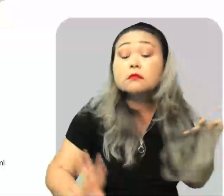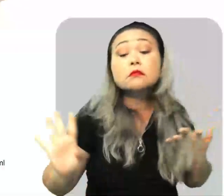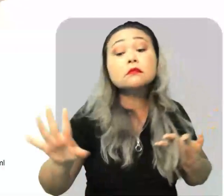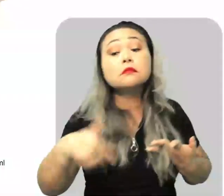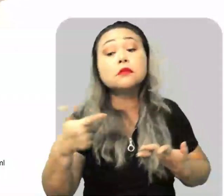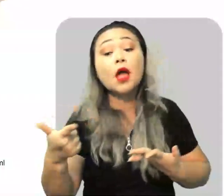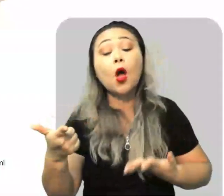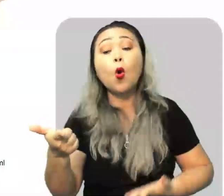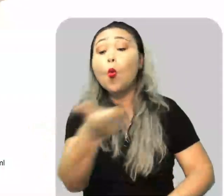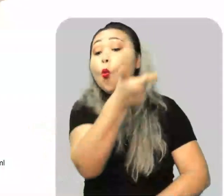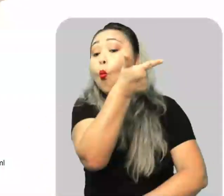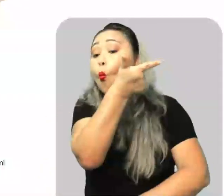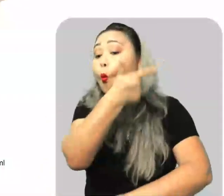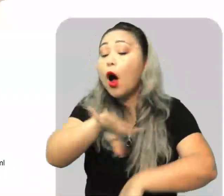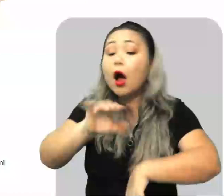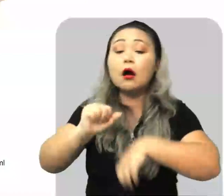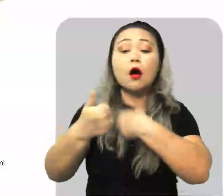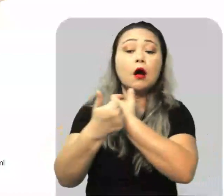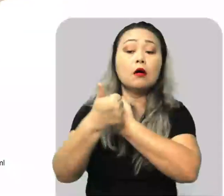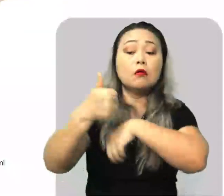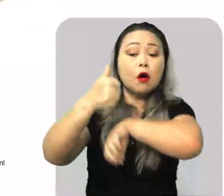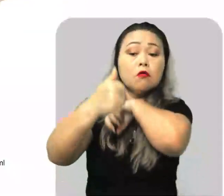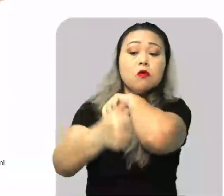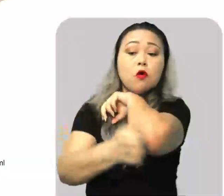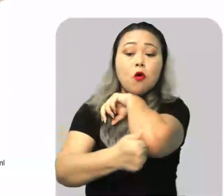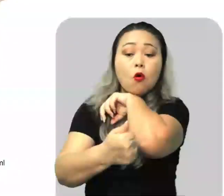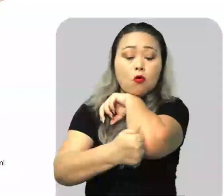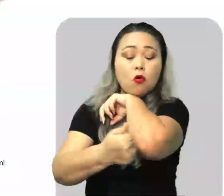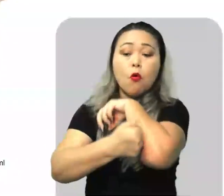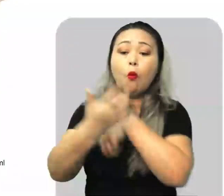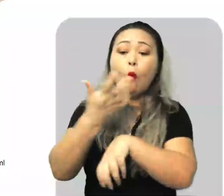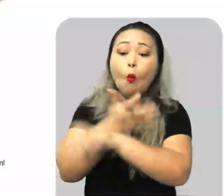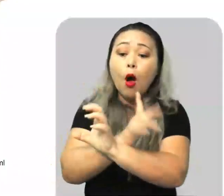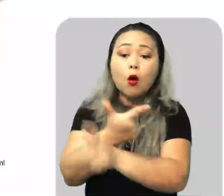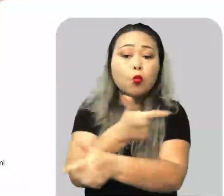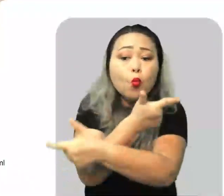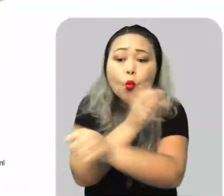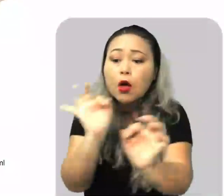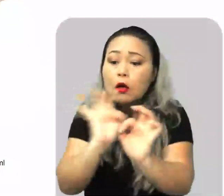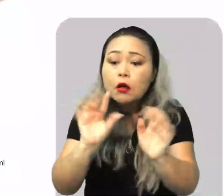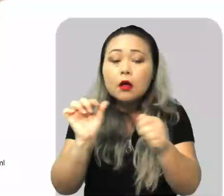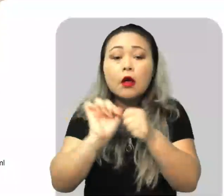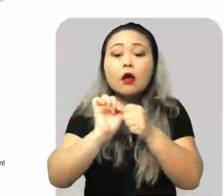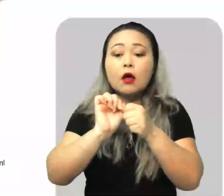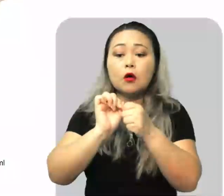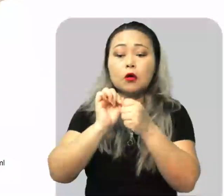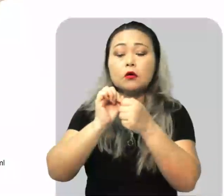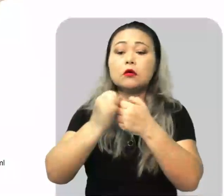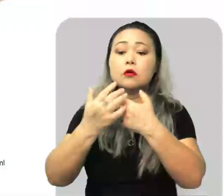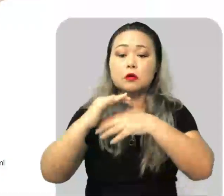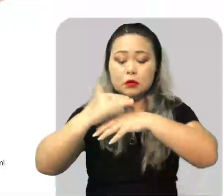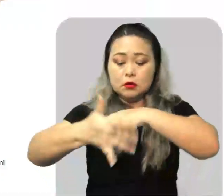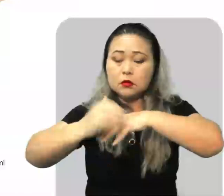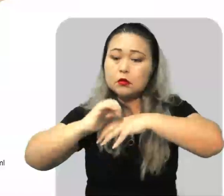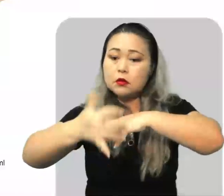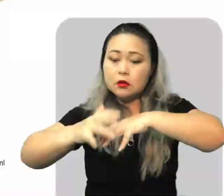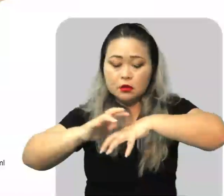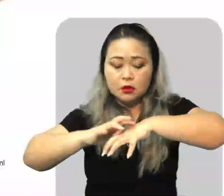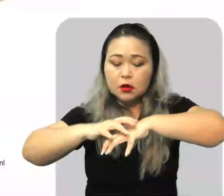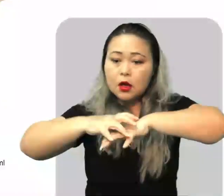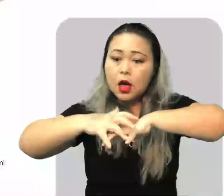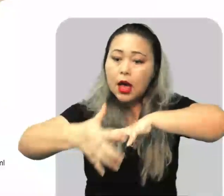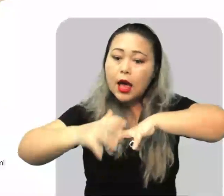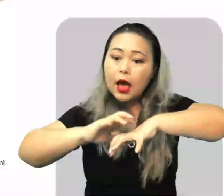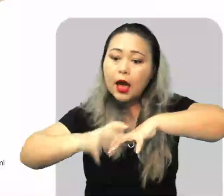Quanto aos invertebrados, professora, isso varia muito, mas vale destacar o corpo coberto por carapaça